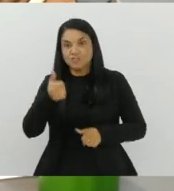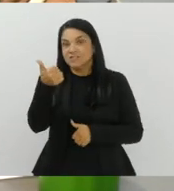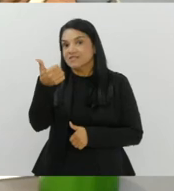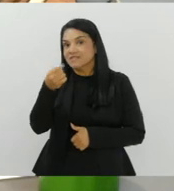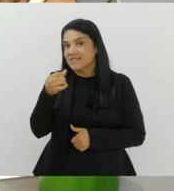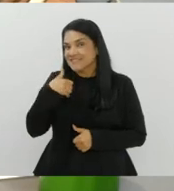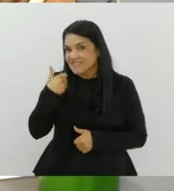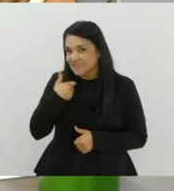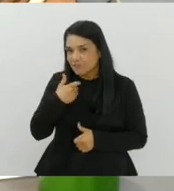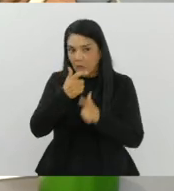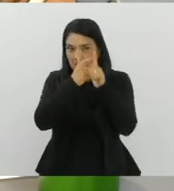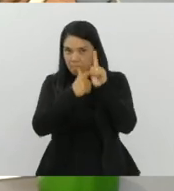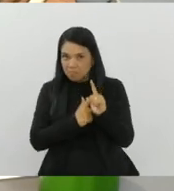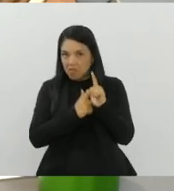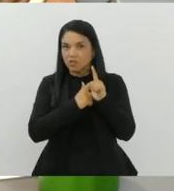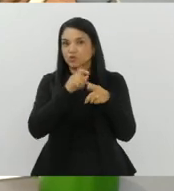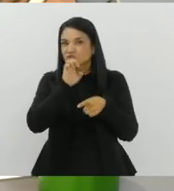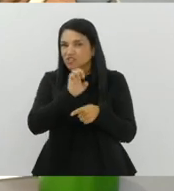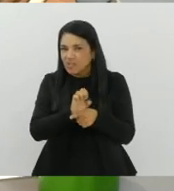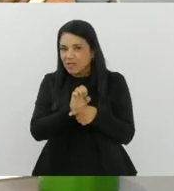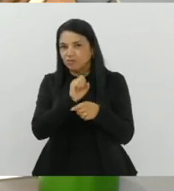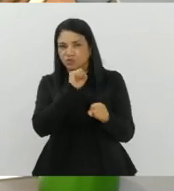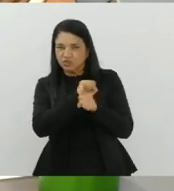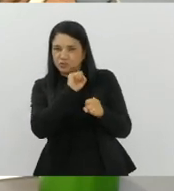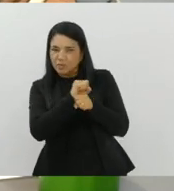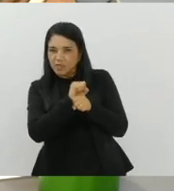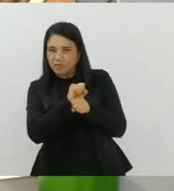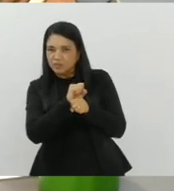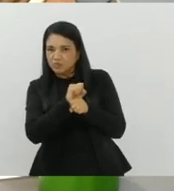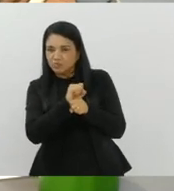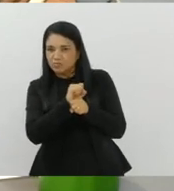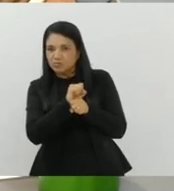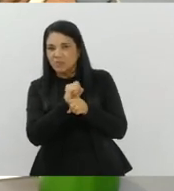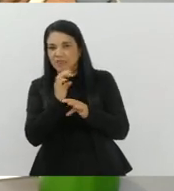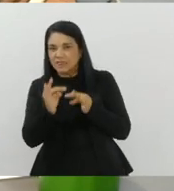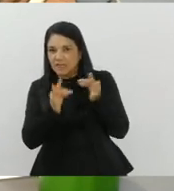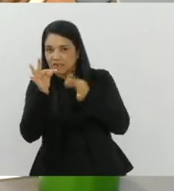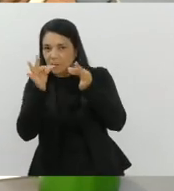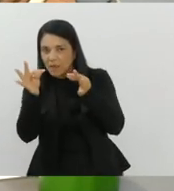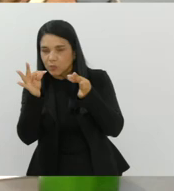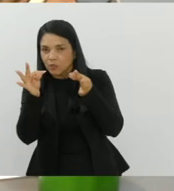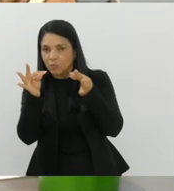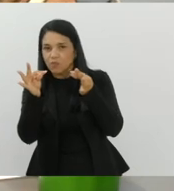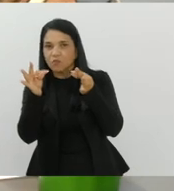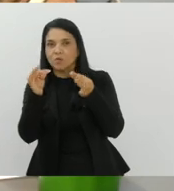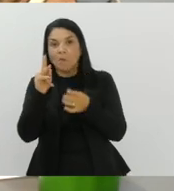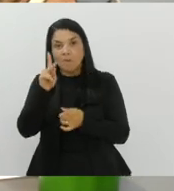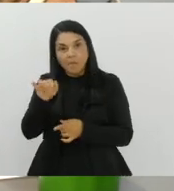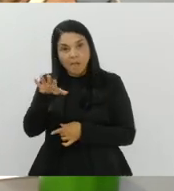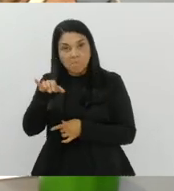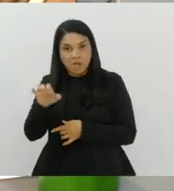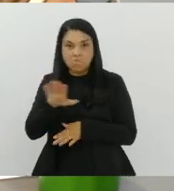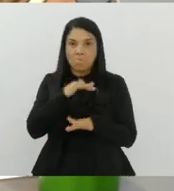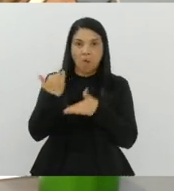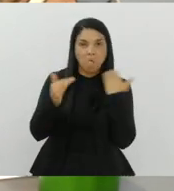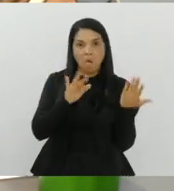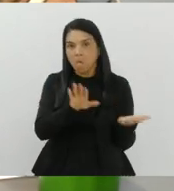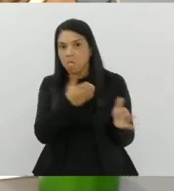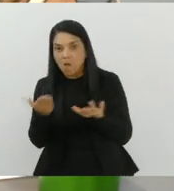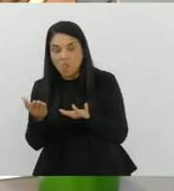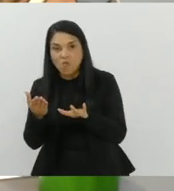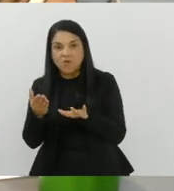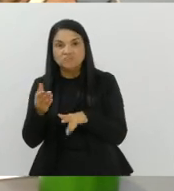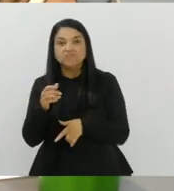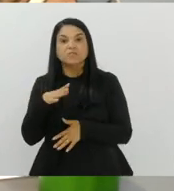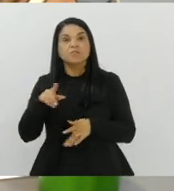do Estado? Sem terapia, essas pessoas ficam dependentes do Estado. Os pais vão morrer e eles, sem tratamento, vão